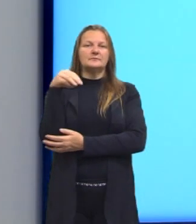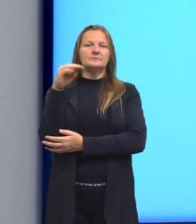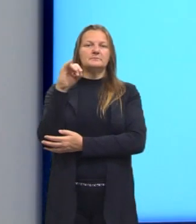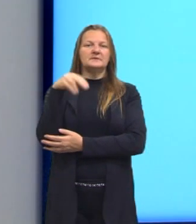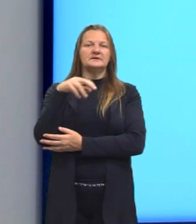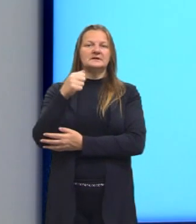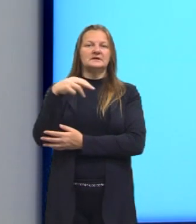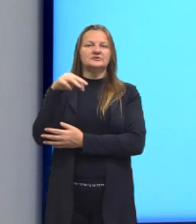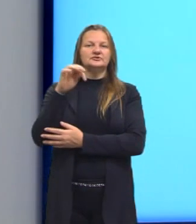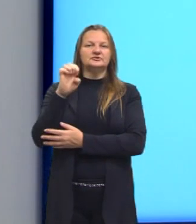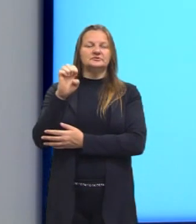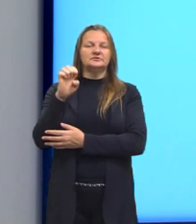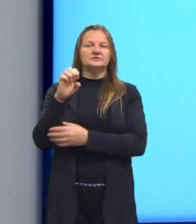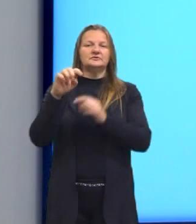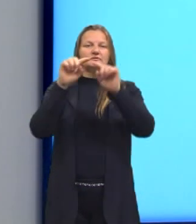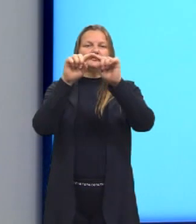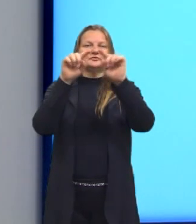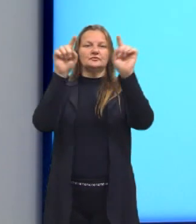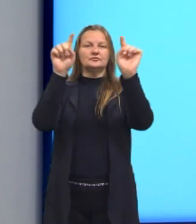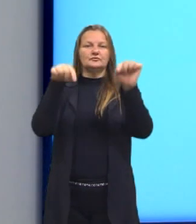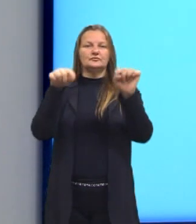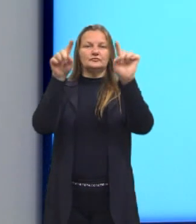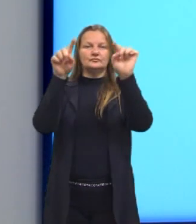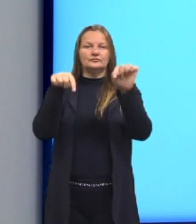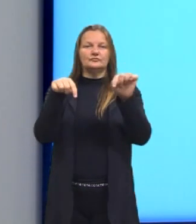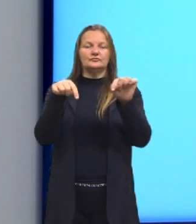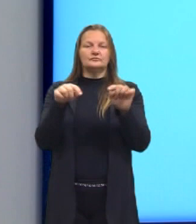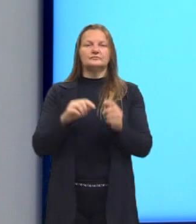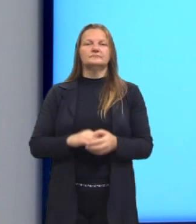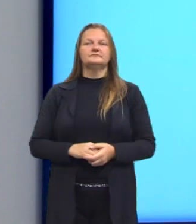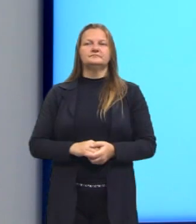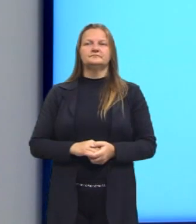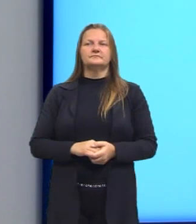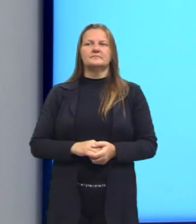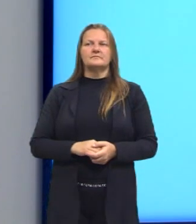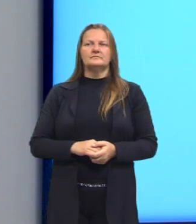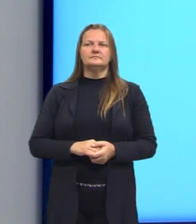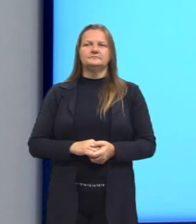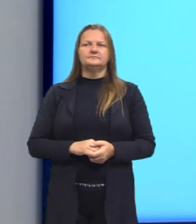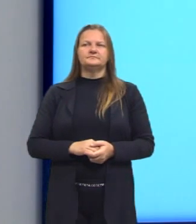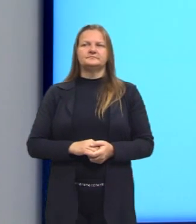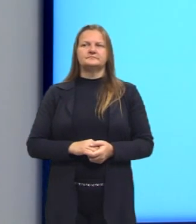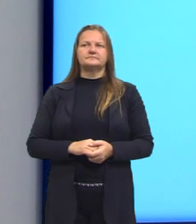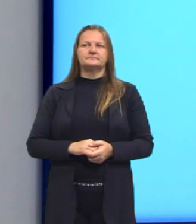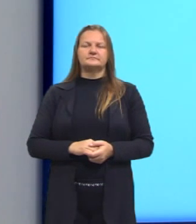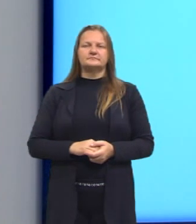matriz entre duas barras, tá? E aí efetuando as operações, né?